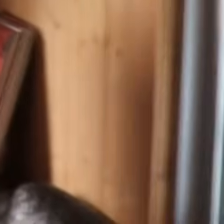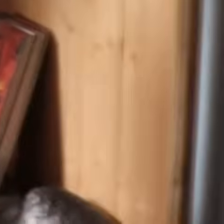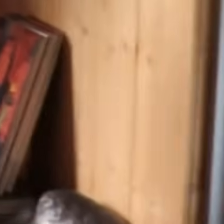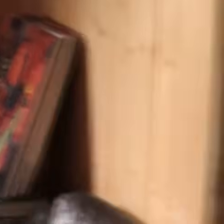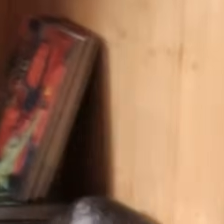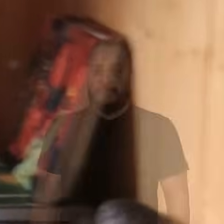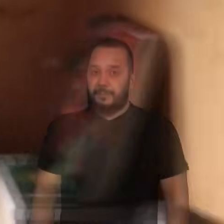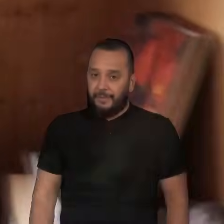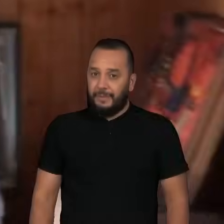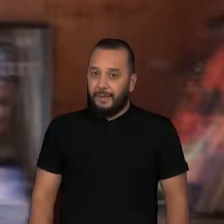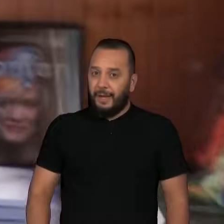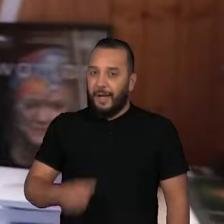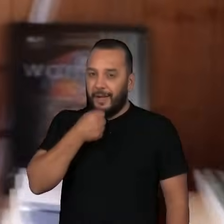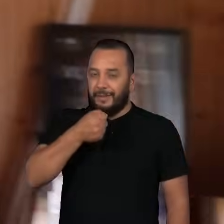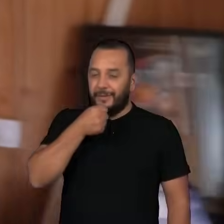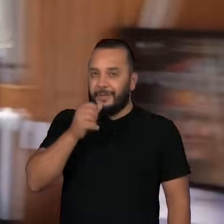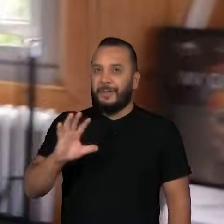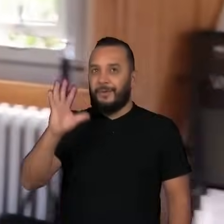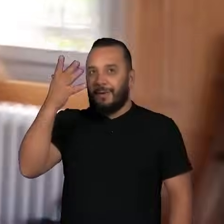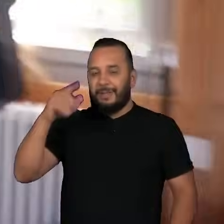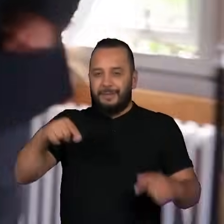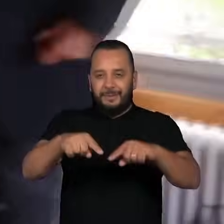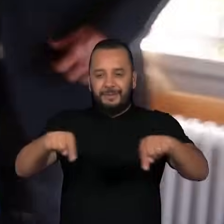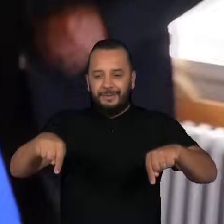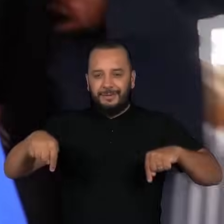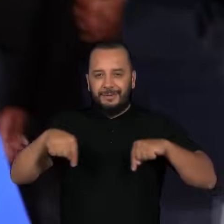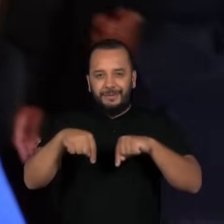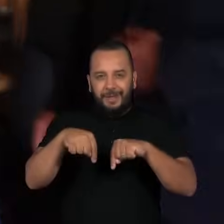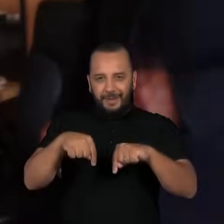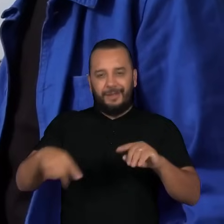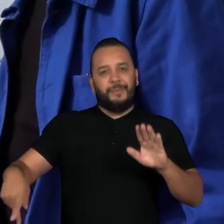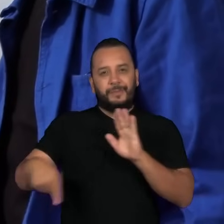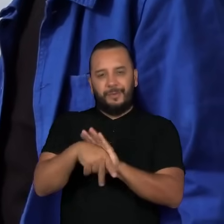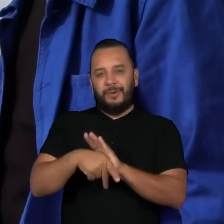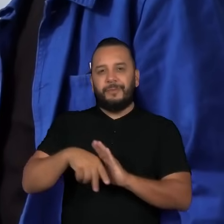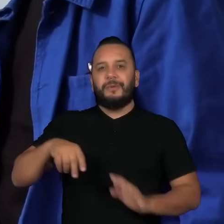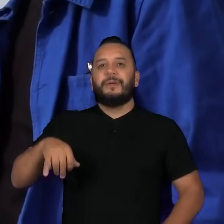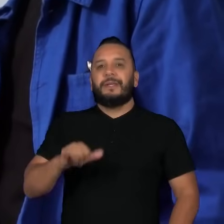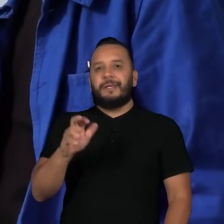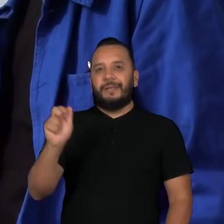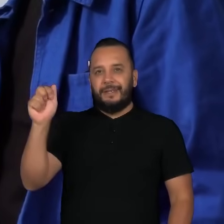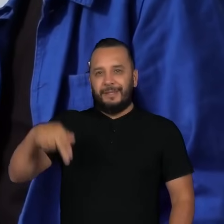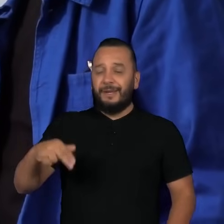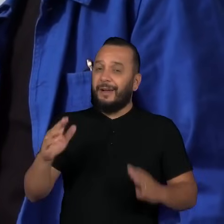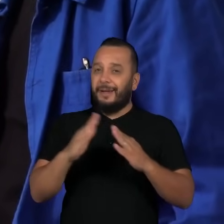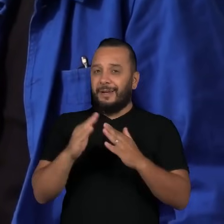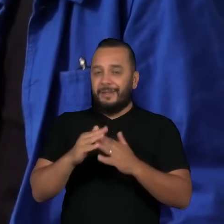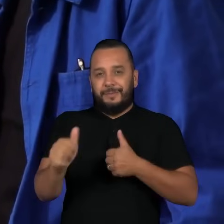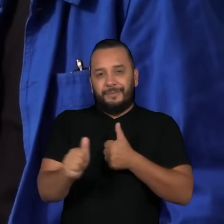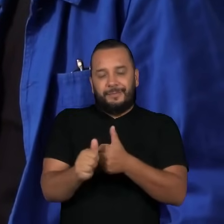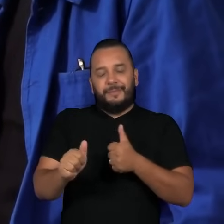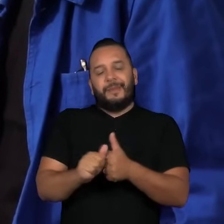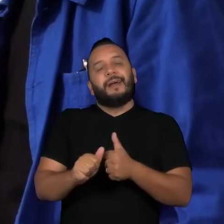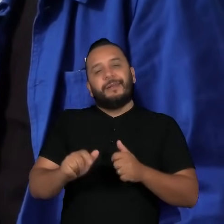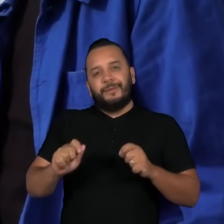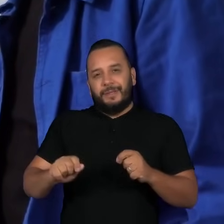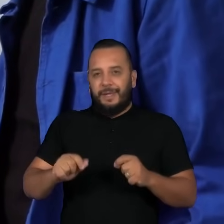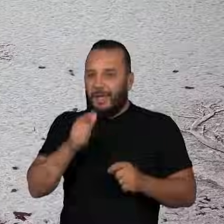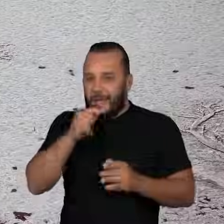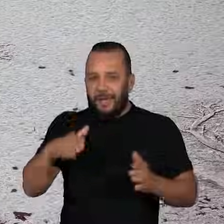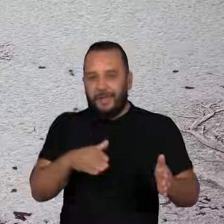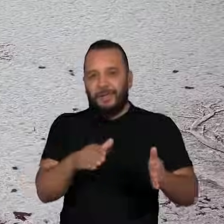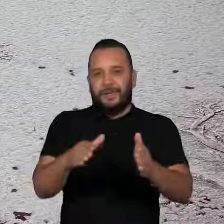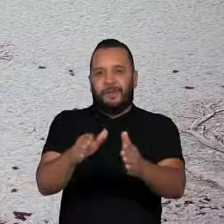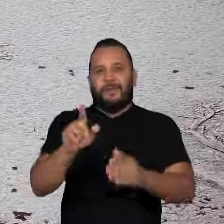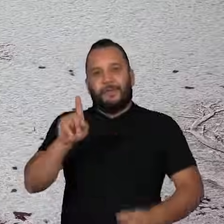A entrevista aconteceu no escritório de Jean Arthus Bertrand, uma casa às margens do rio Sena, em Paris.